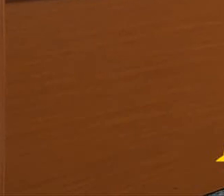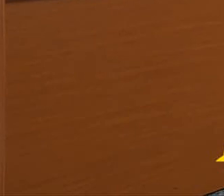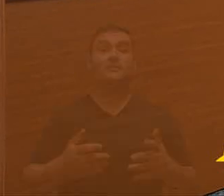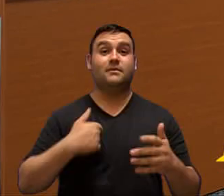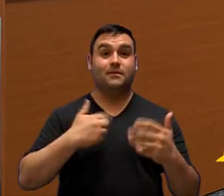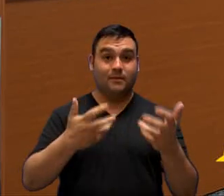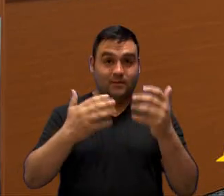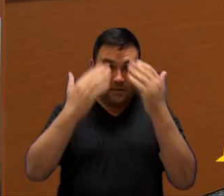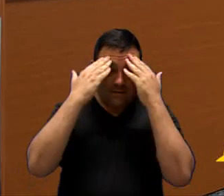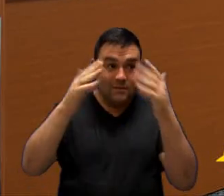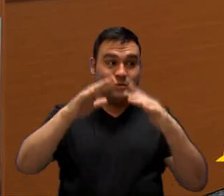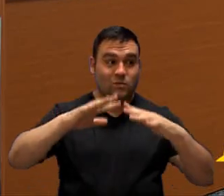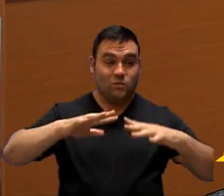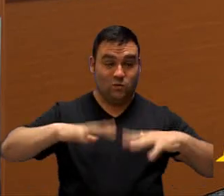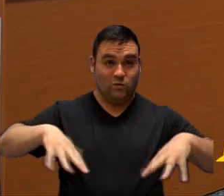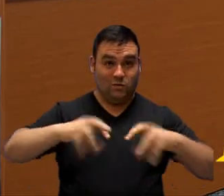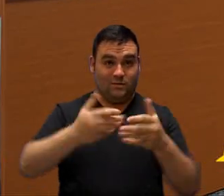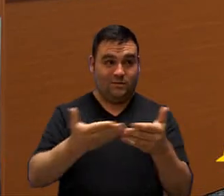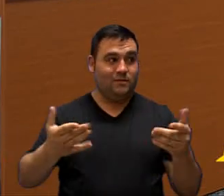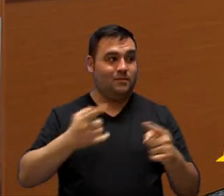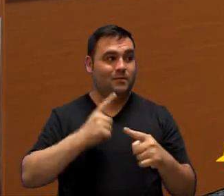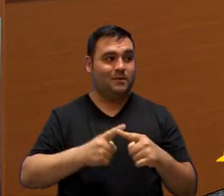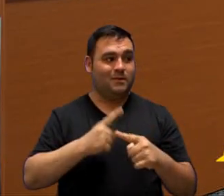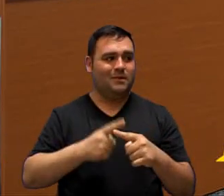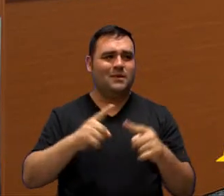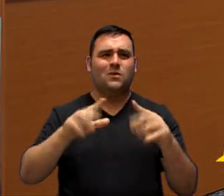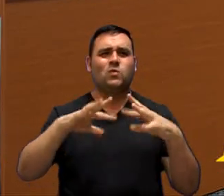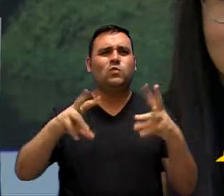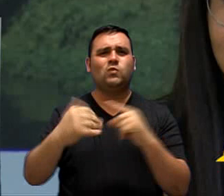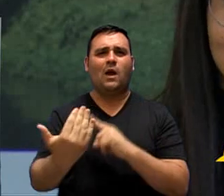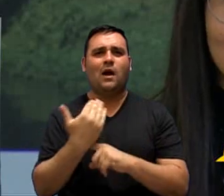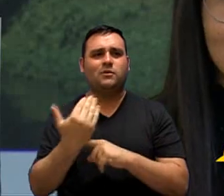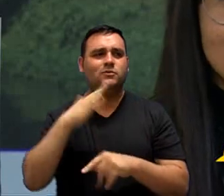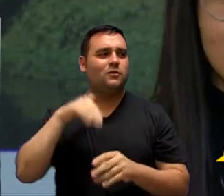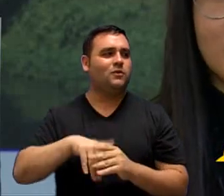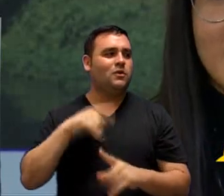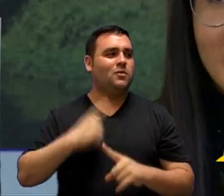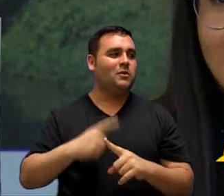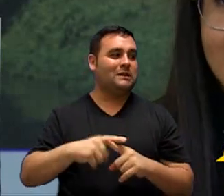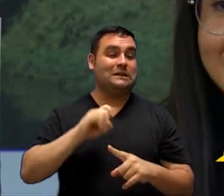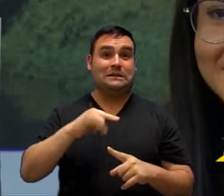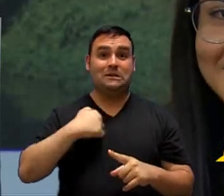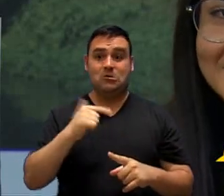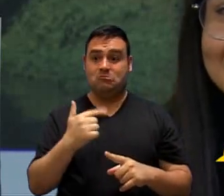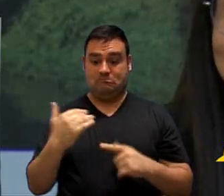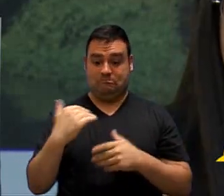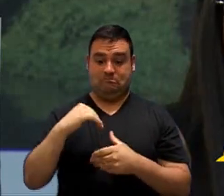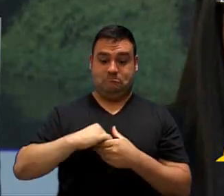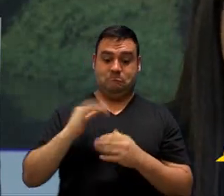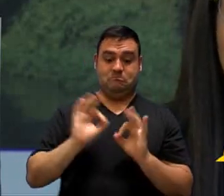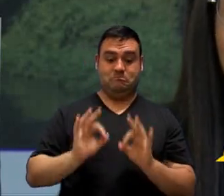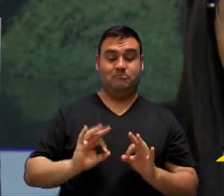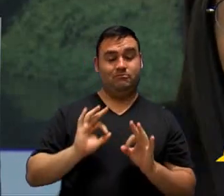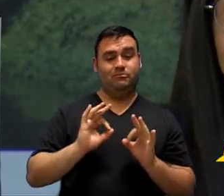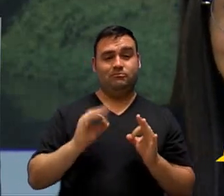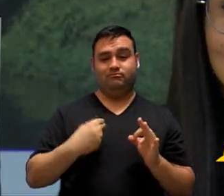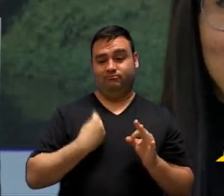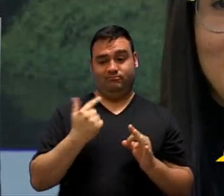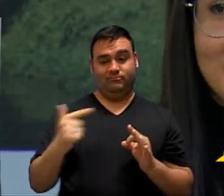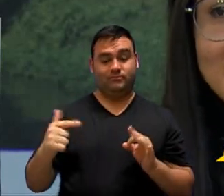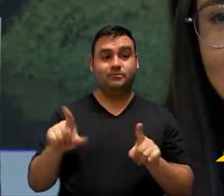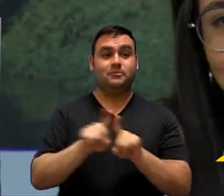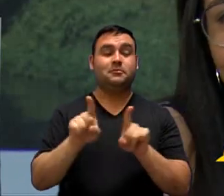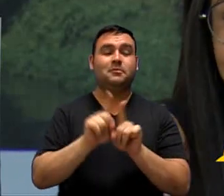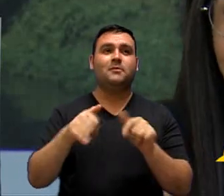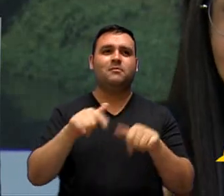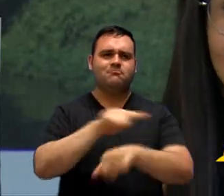Eu queria agradecer a todo mundo, por todo mundo que votou em mim também, porque senão eu não estaria nem aqui. Obrigada